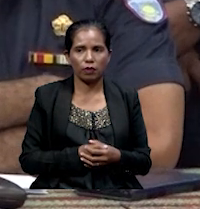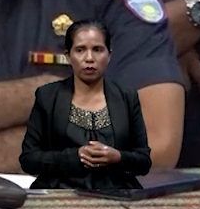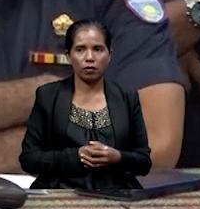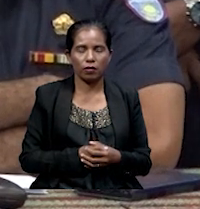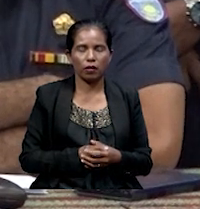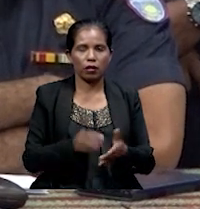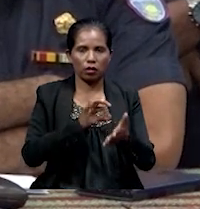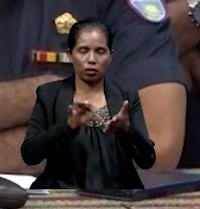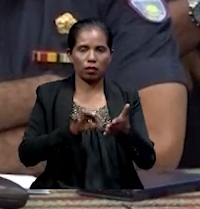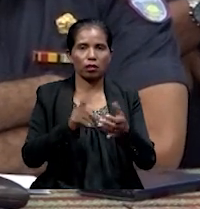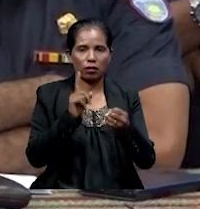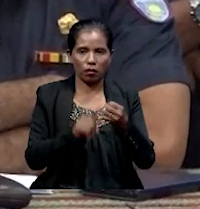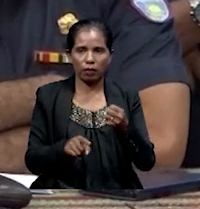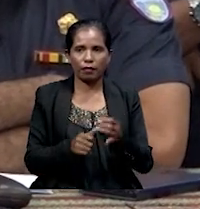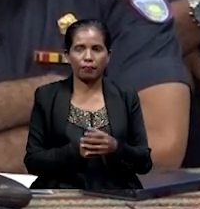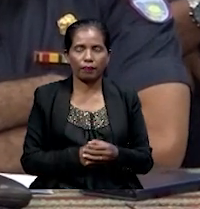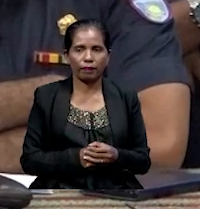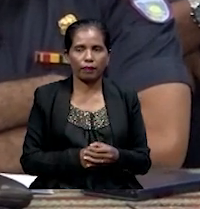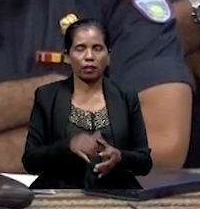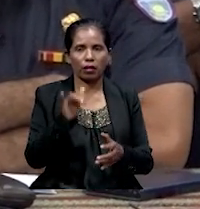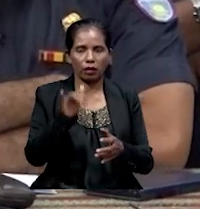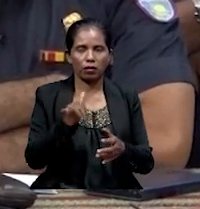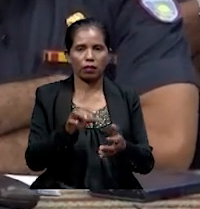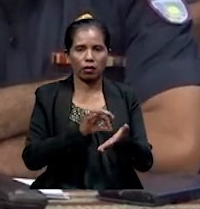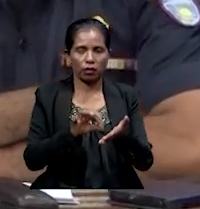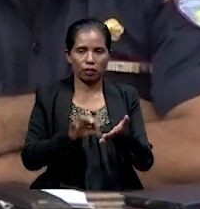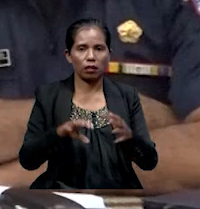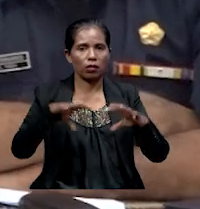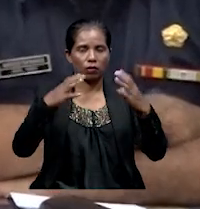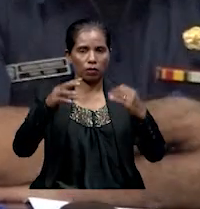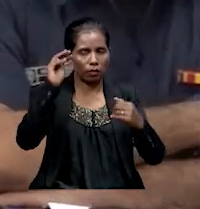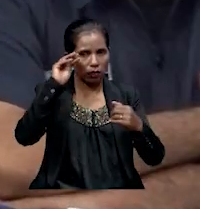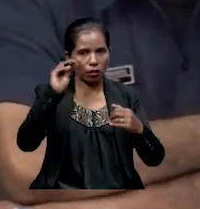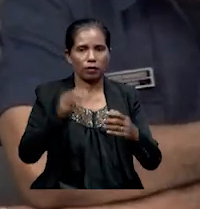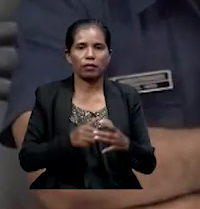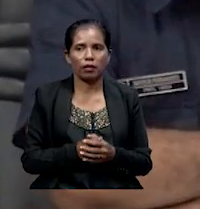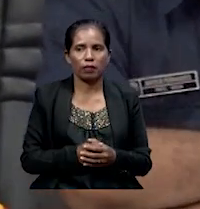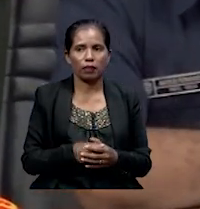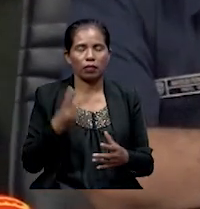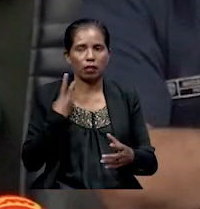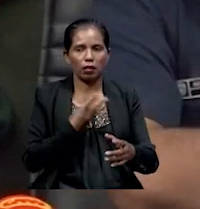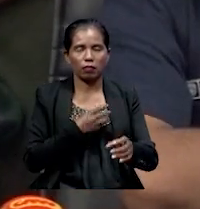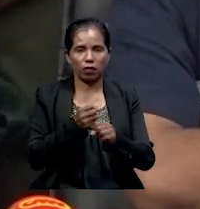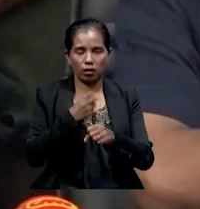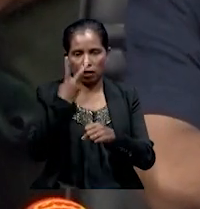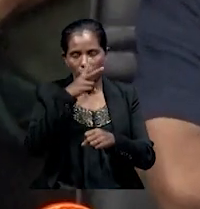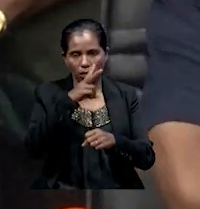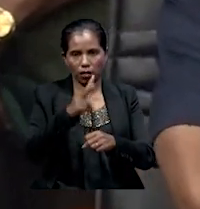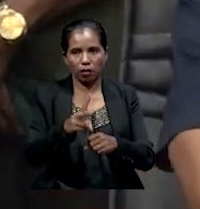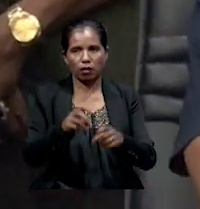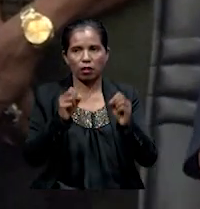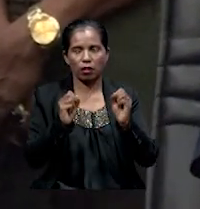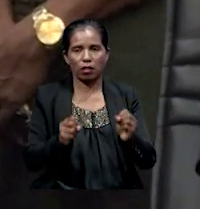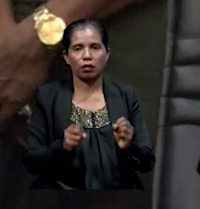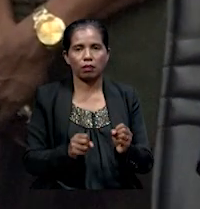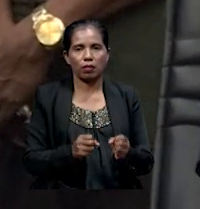e cusliu concordância e cusliu através do conselho ministro liu sinia nema que a me halu elabora diretiva e nema para tu